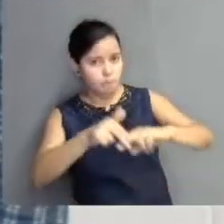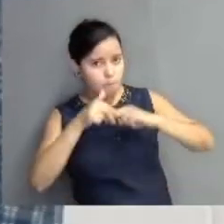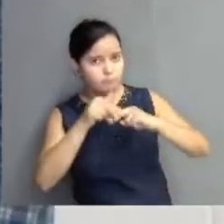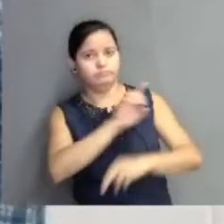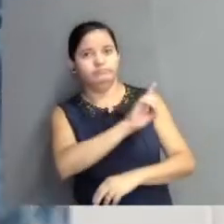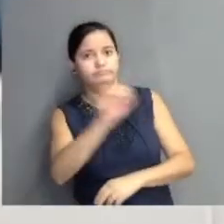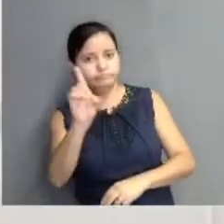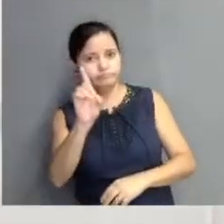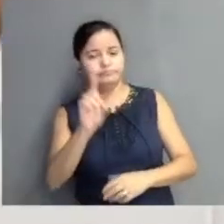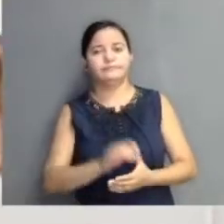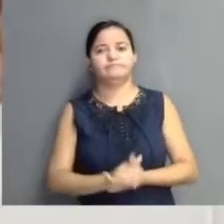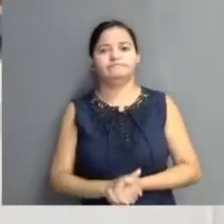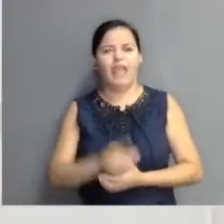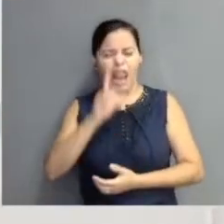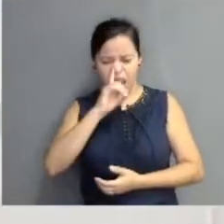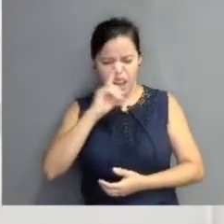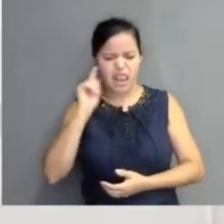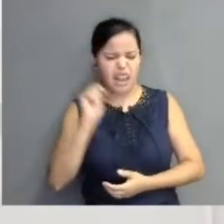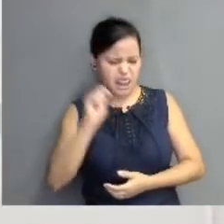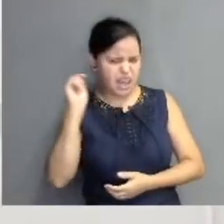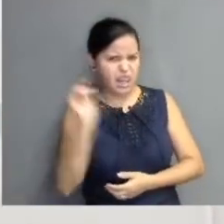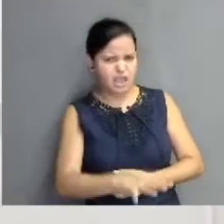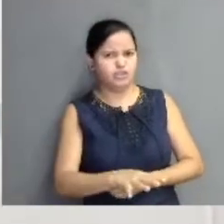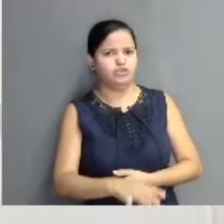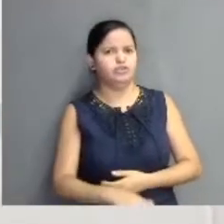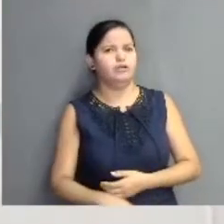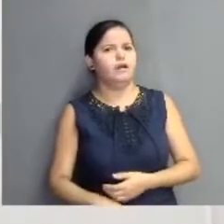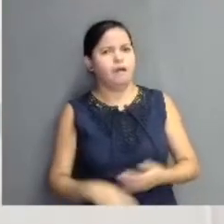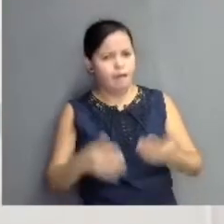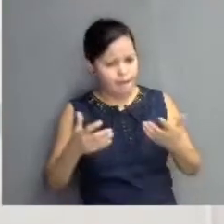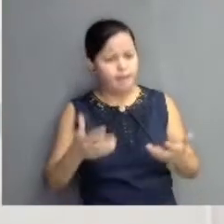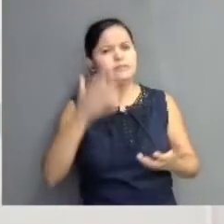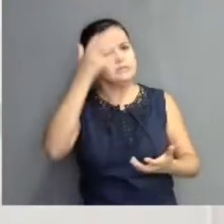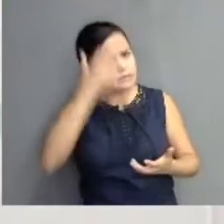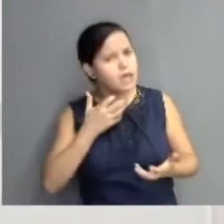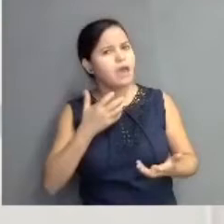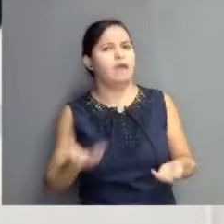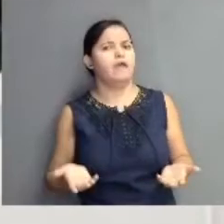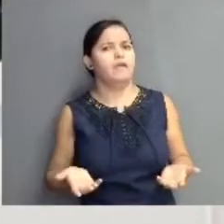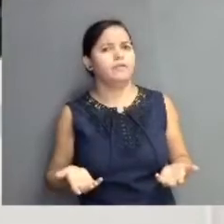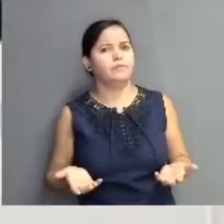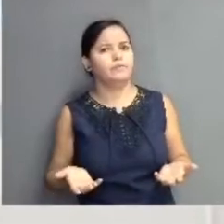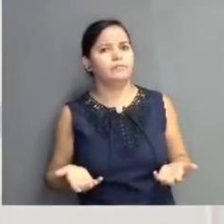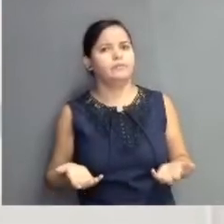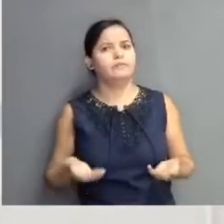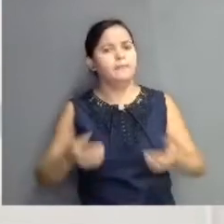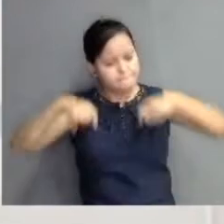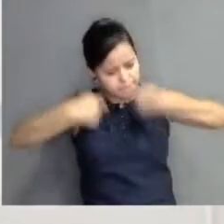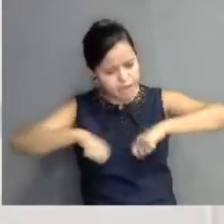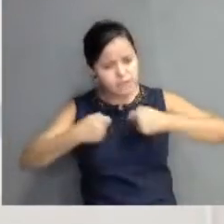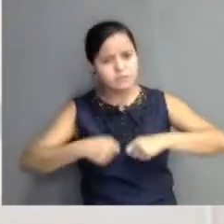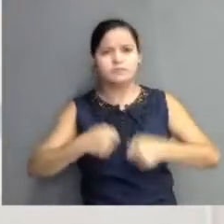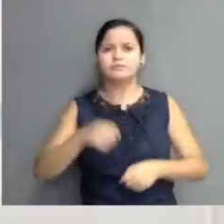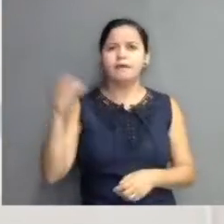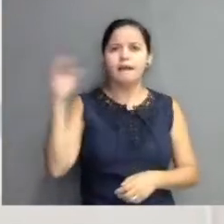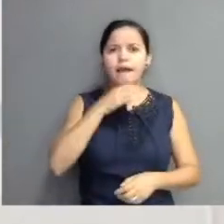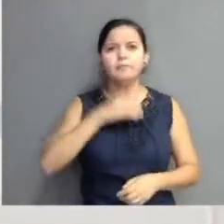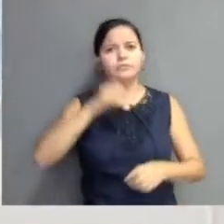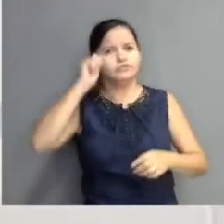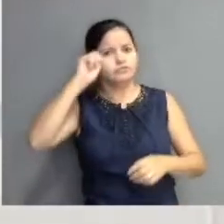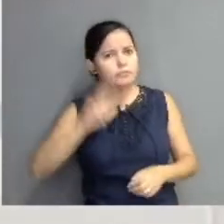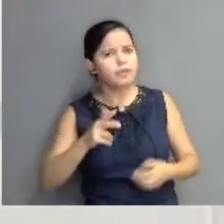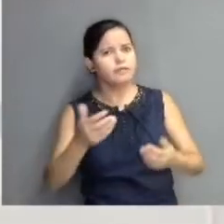de lixo. Isso é grave, gente. É candente, é urgente a gente chamar a atenção de vocês com relação a